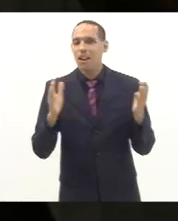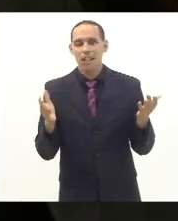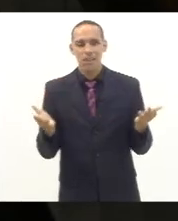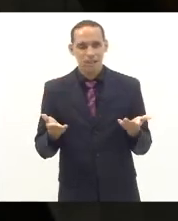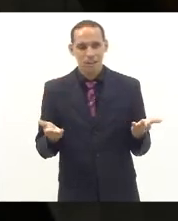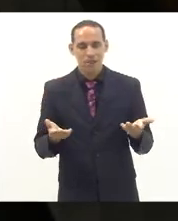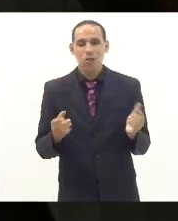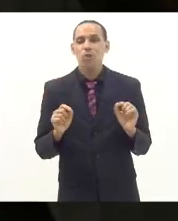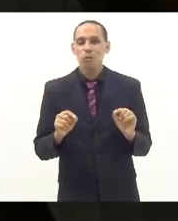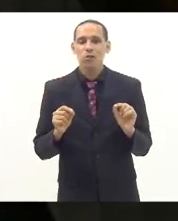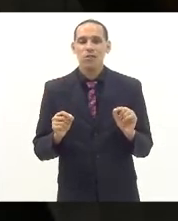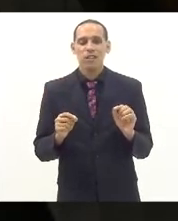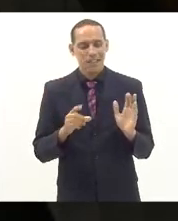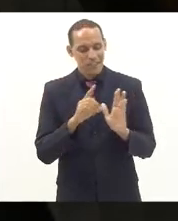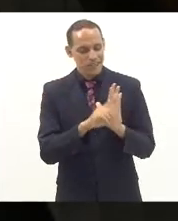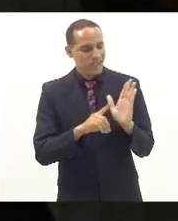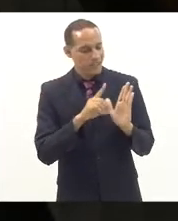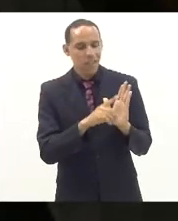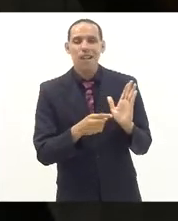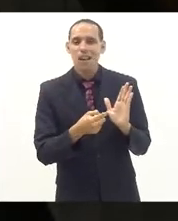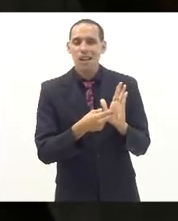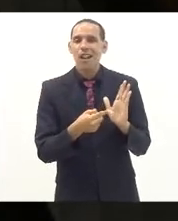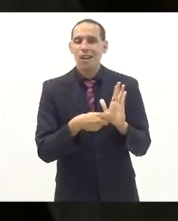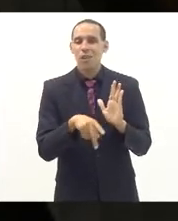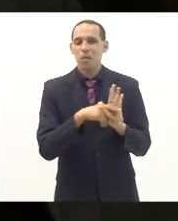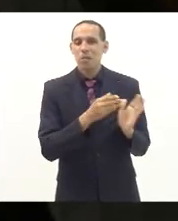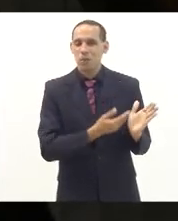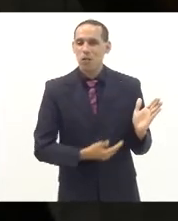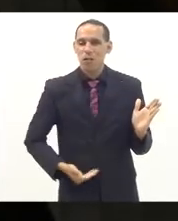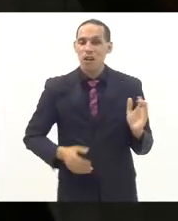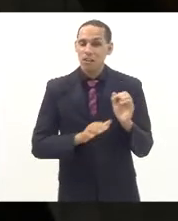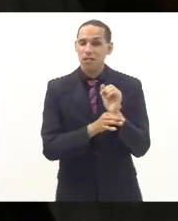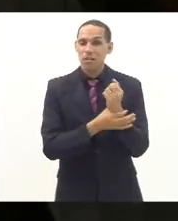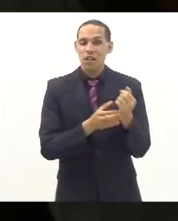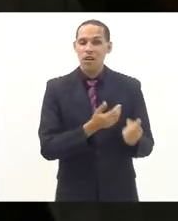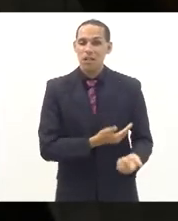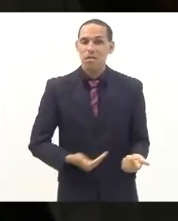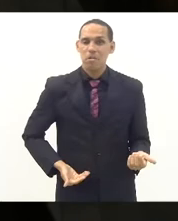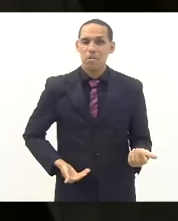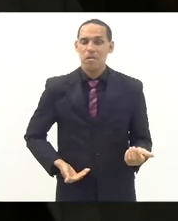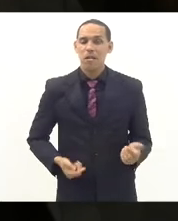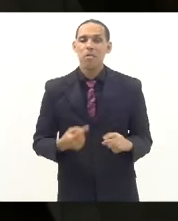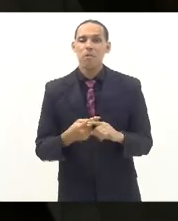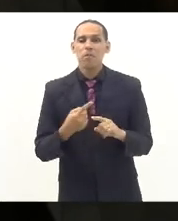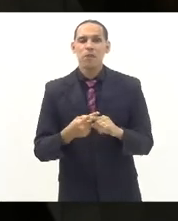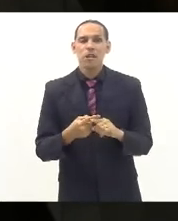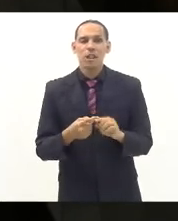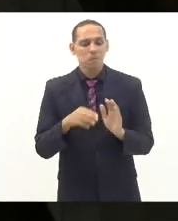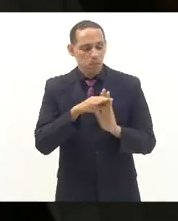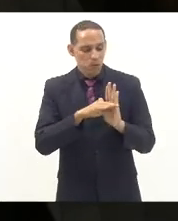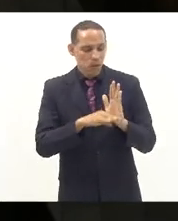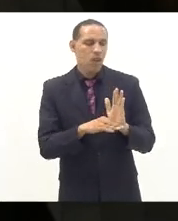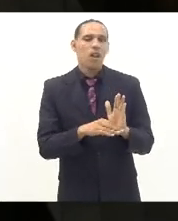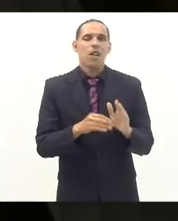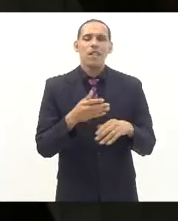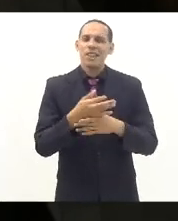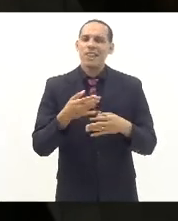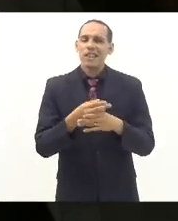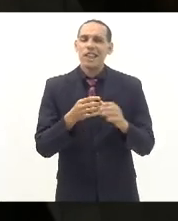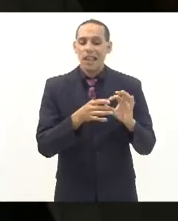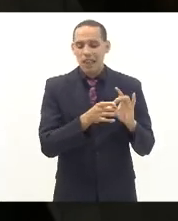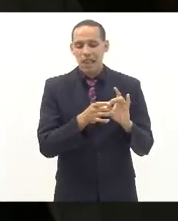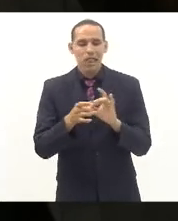do ponto de vista da diretriz do governo no campo da Segurança Pública porque lança o programa Cidade integrada e